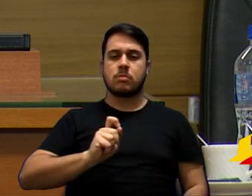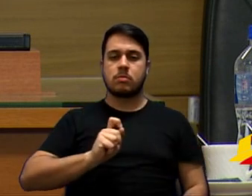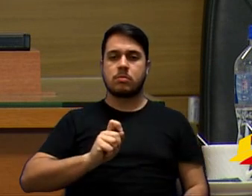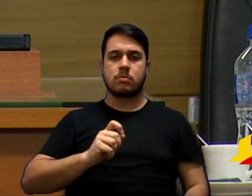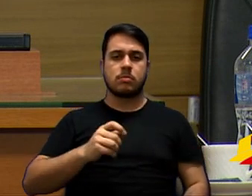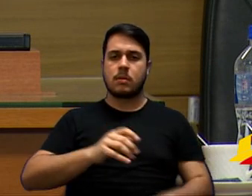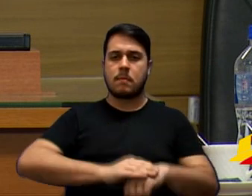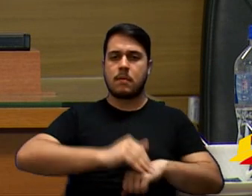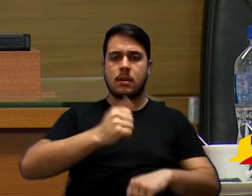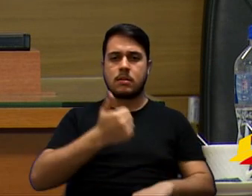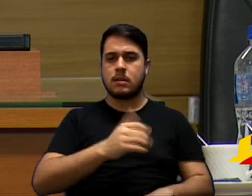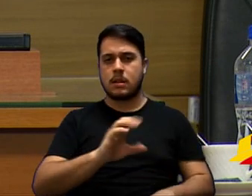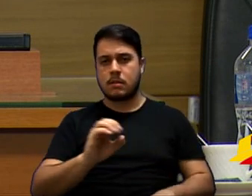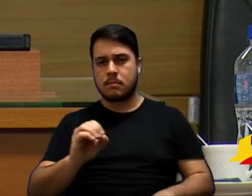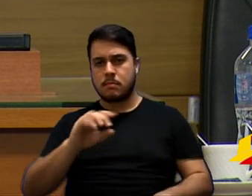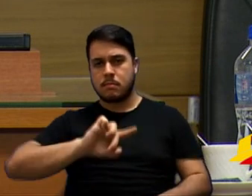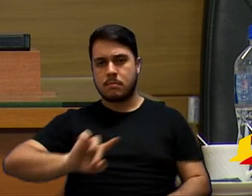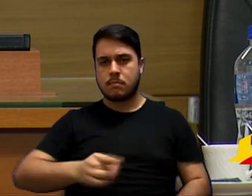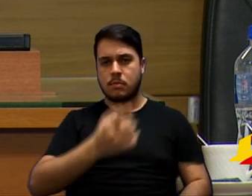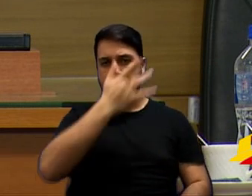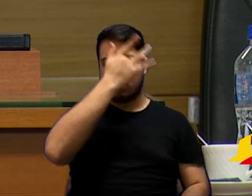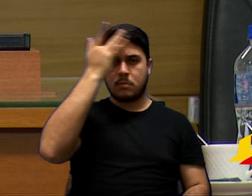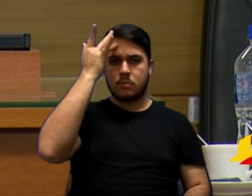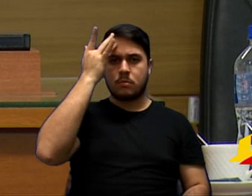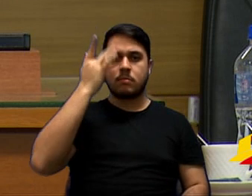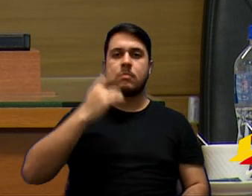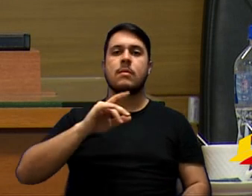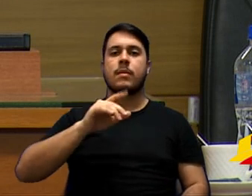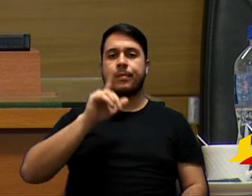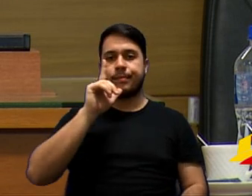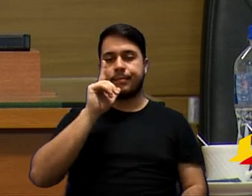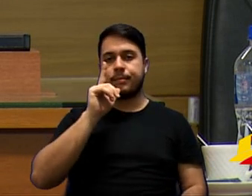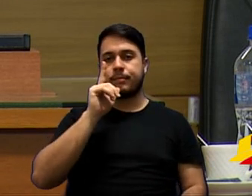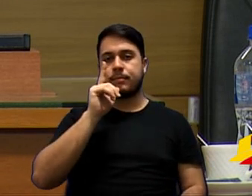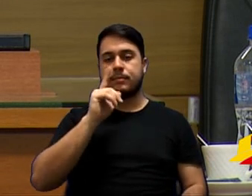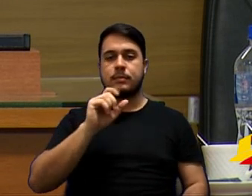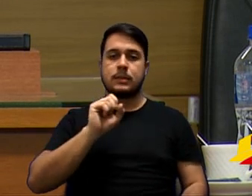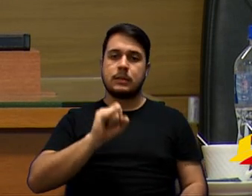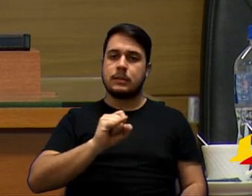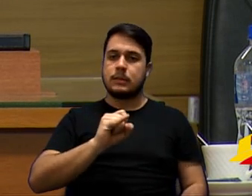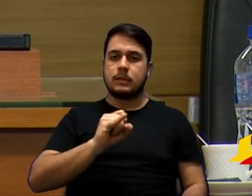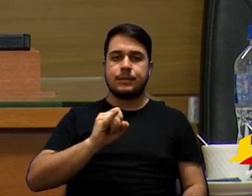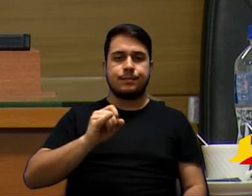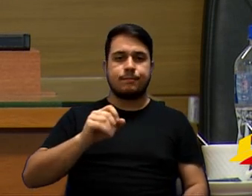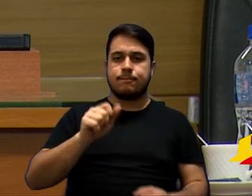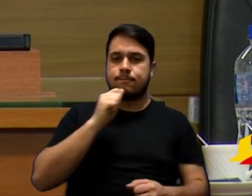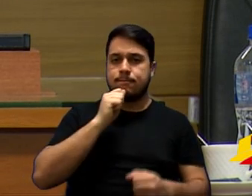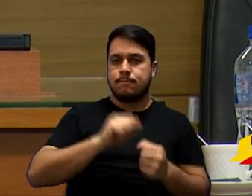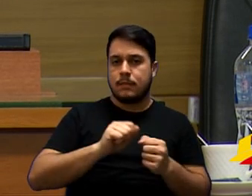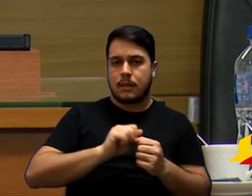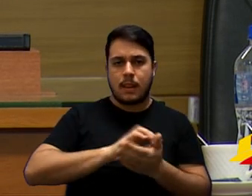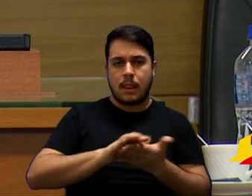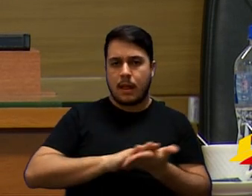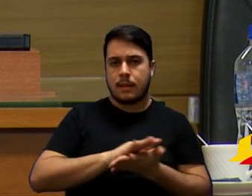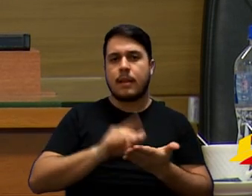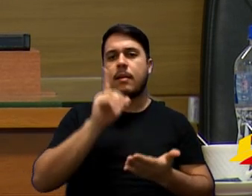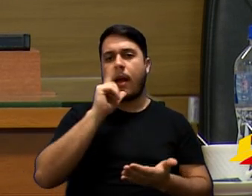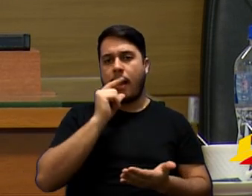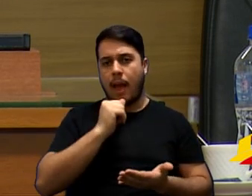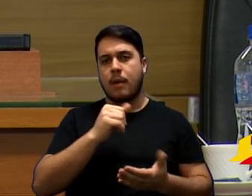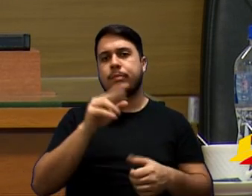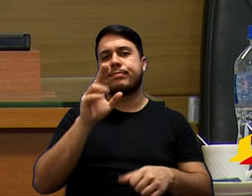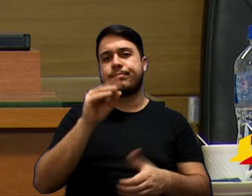100 mil pessoas né então vai faltar água ensina a se nada for feito e se os nossos mananciais nossas ações não foram